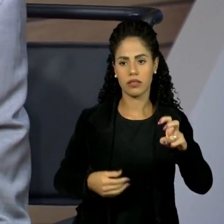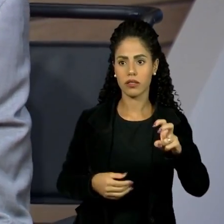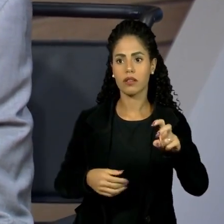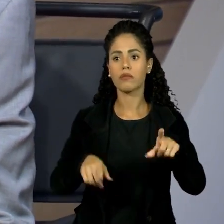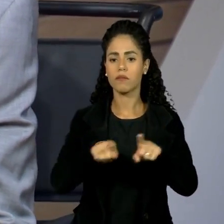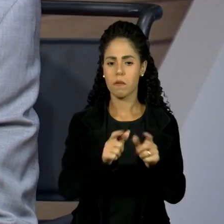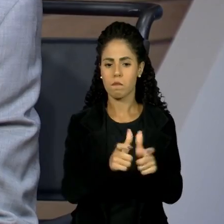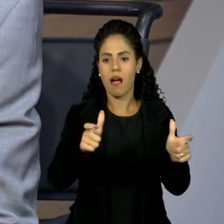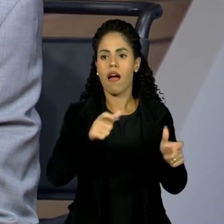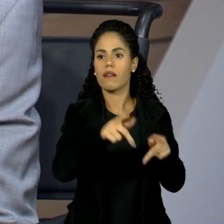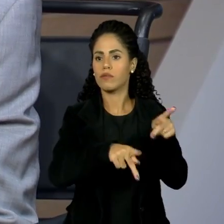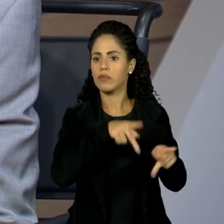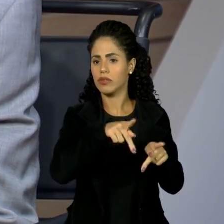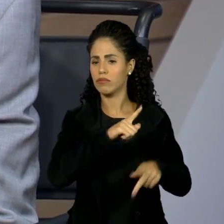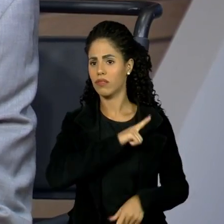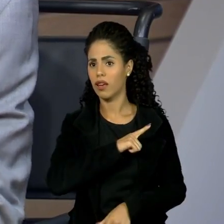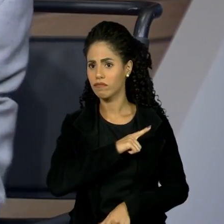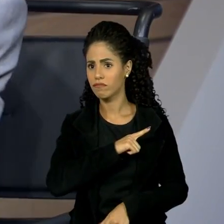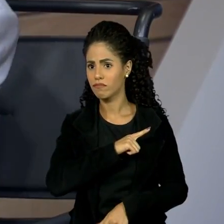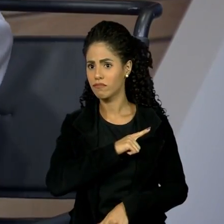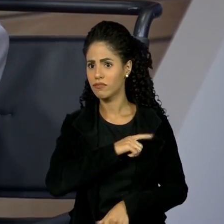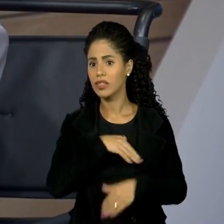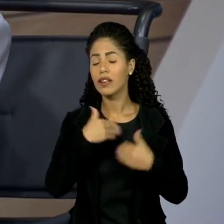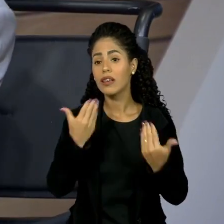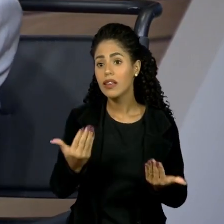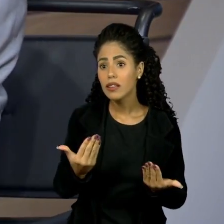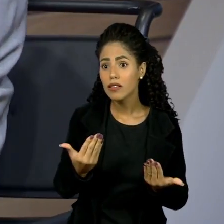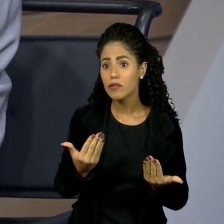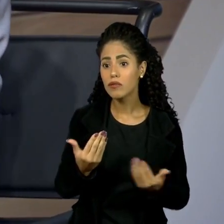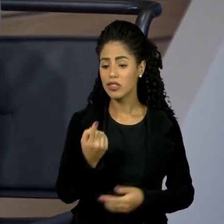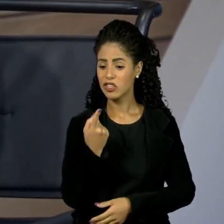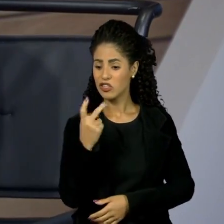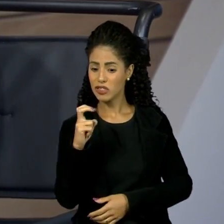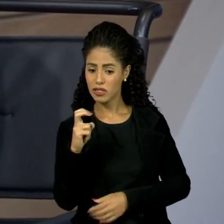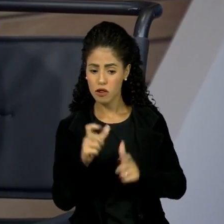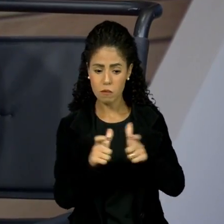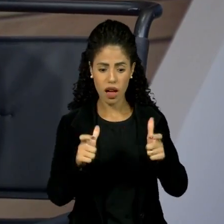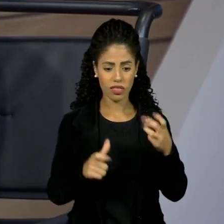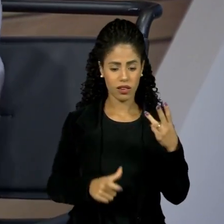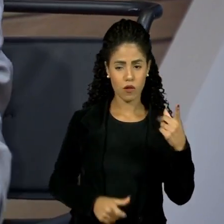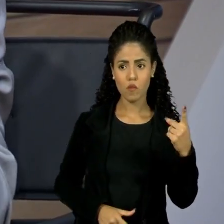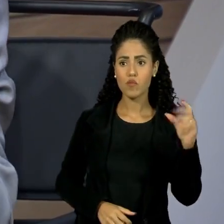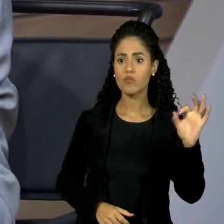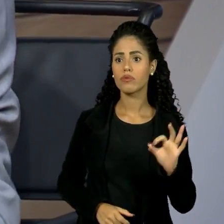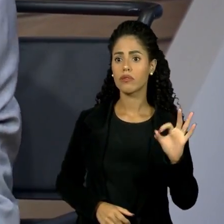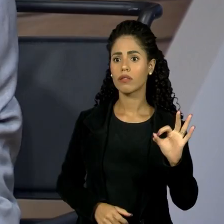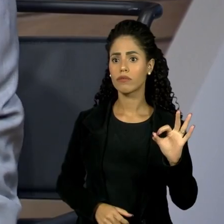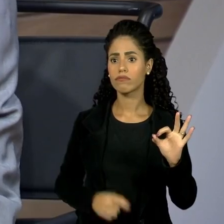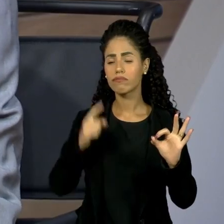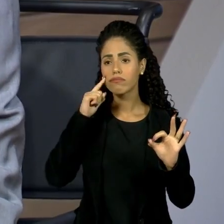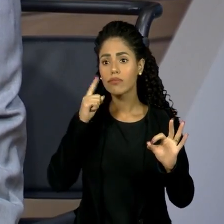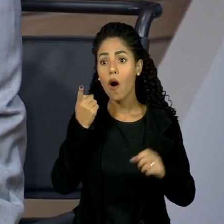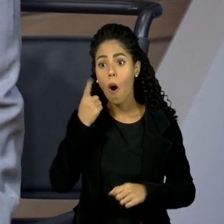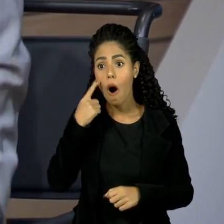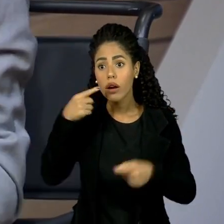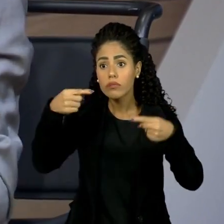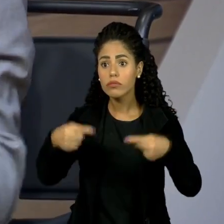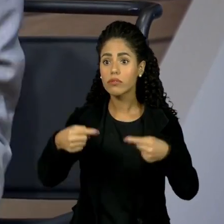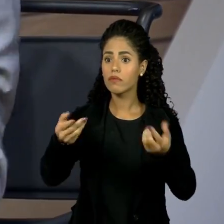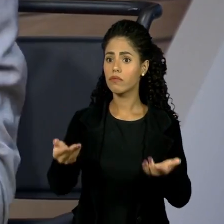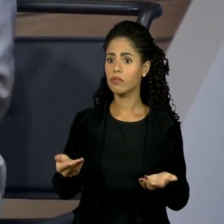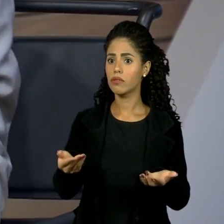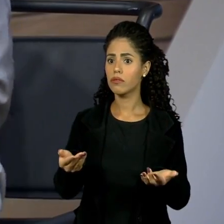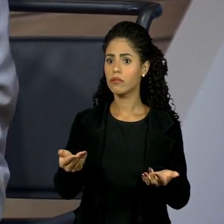de brasileiros sexagenários. Nós vamos passar de 15% para 31%. Olha o tamanho do desafio, com